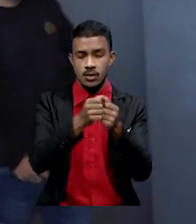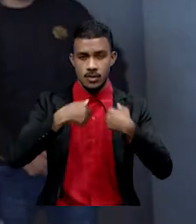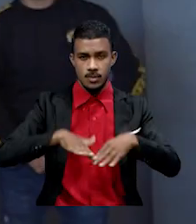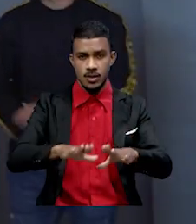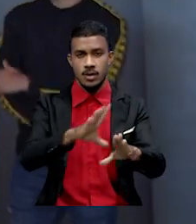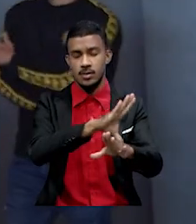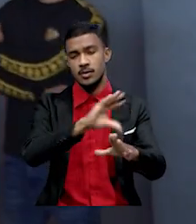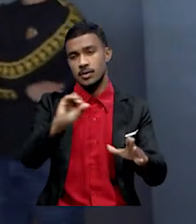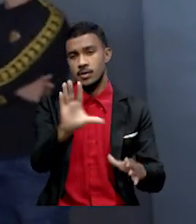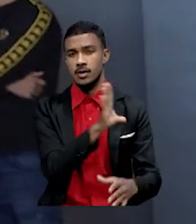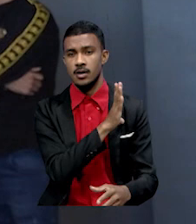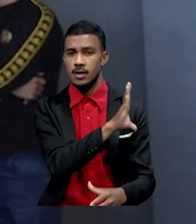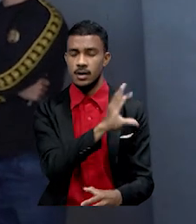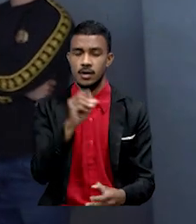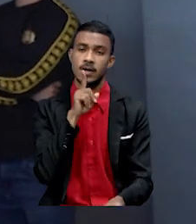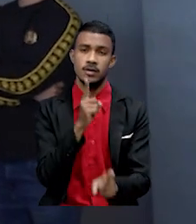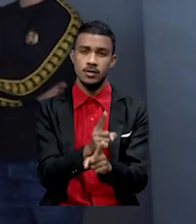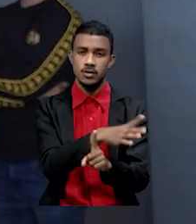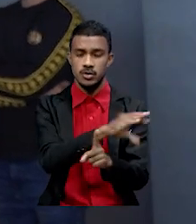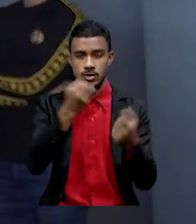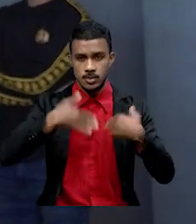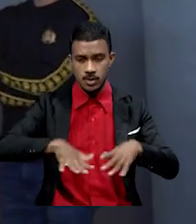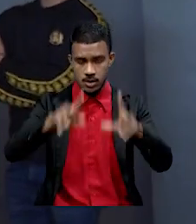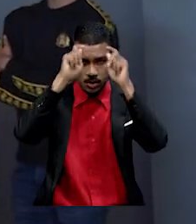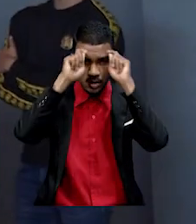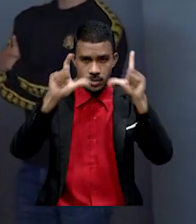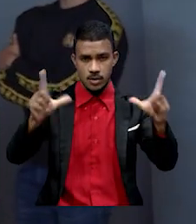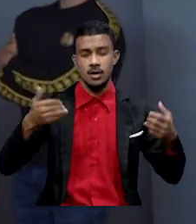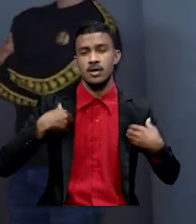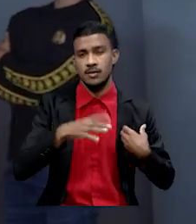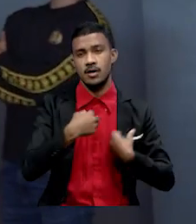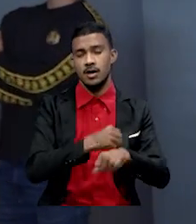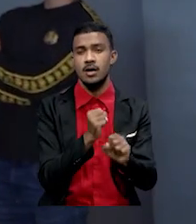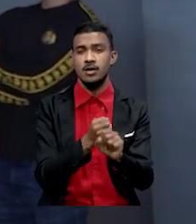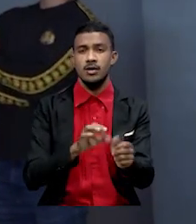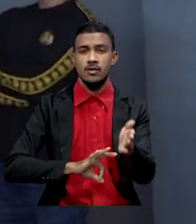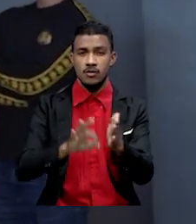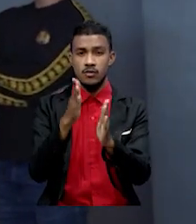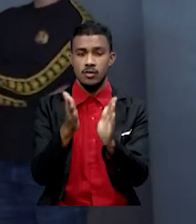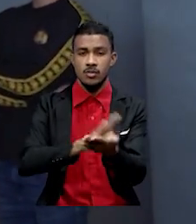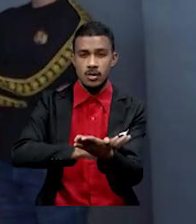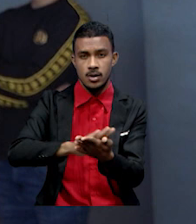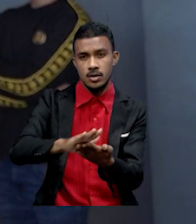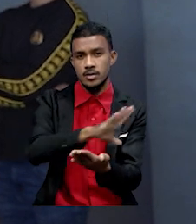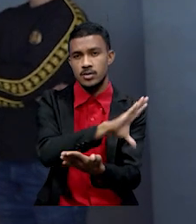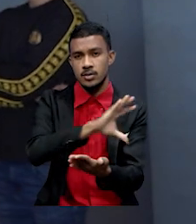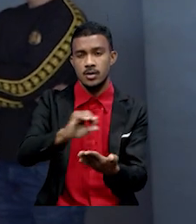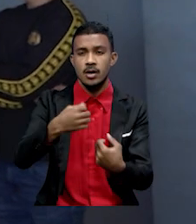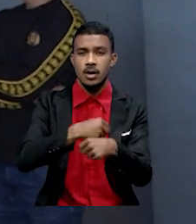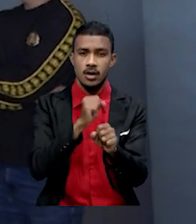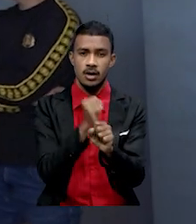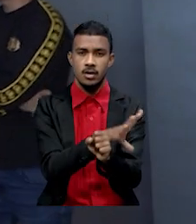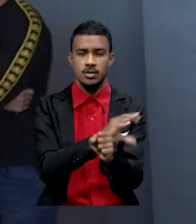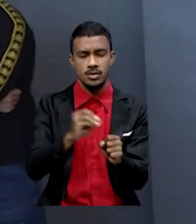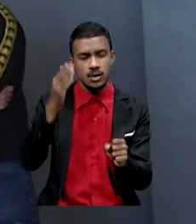e garantir que, de facto, o mar de Timor é explorado de forma sustentável e em função daquilo que são os